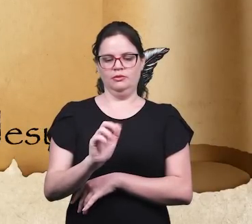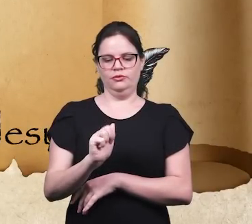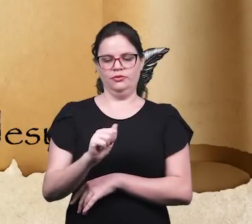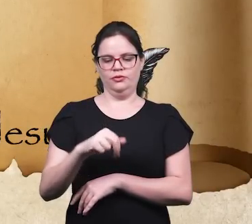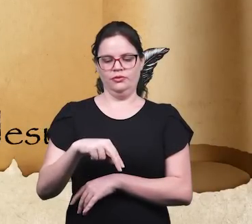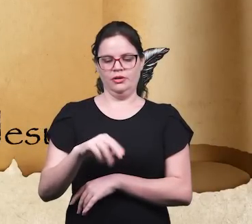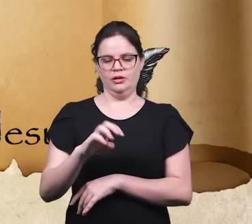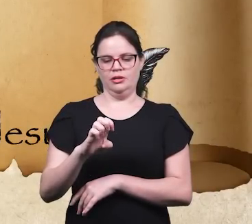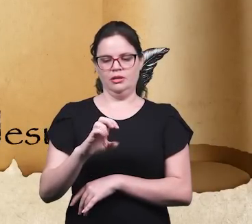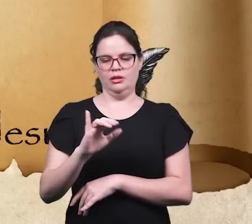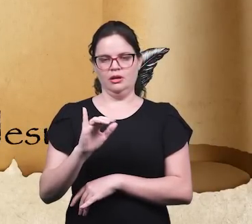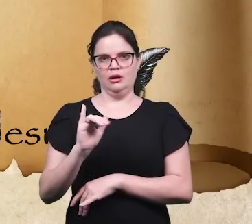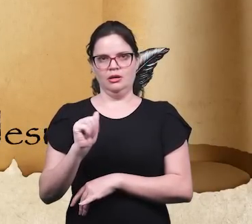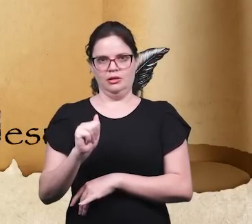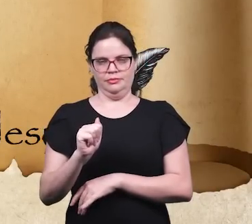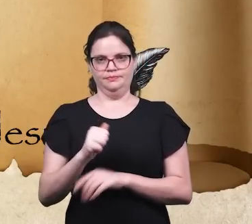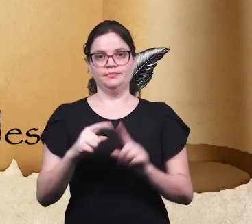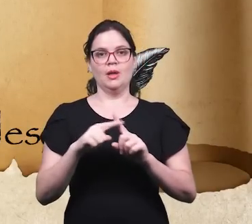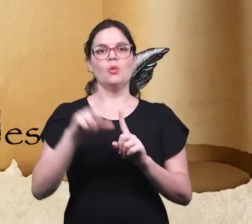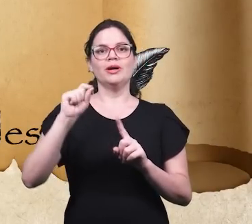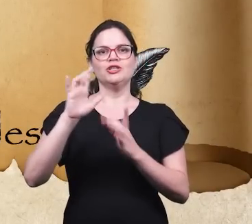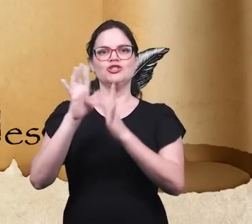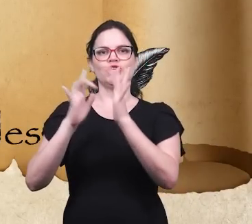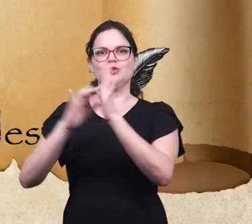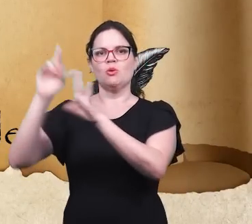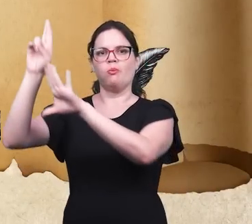Jesus vem e todos veem.